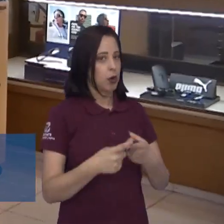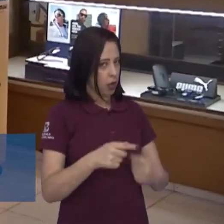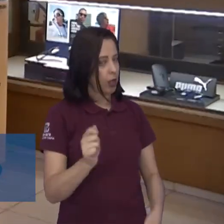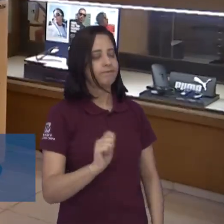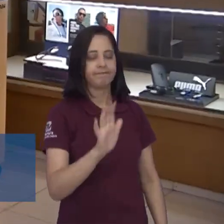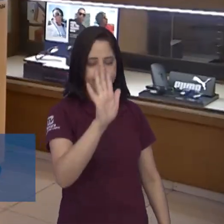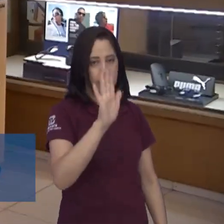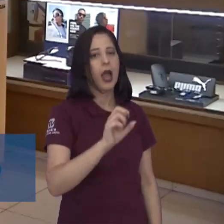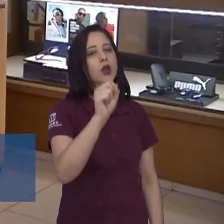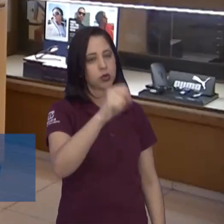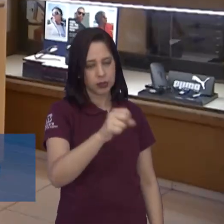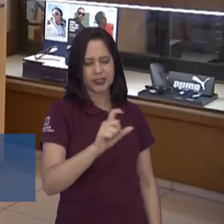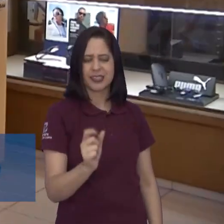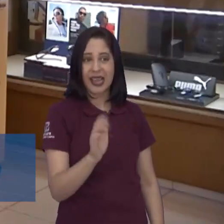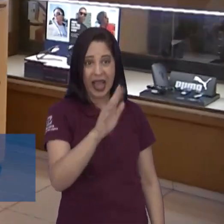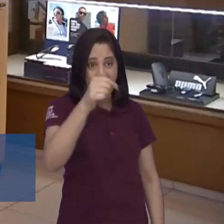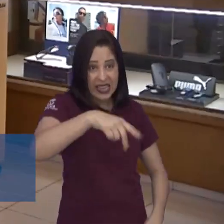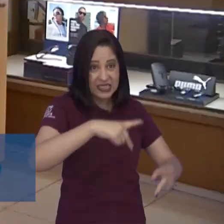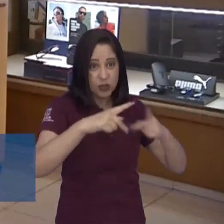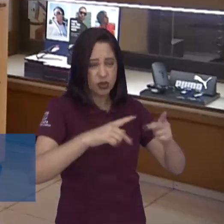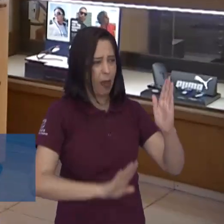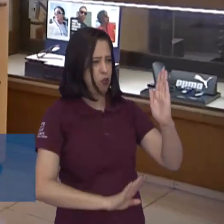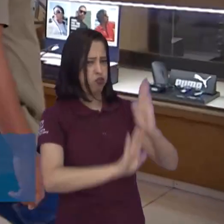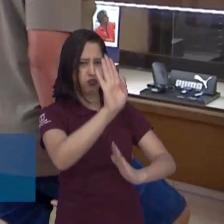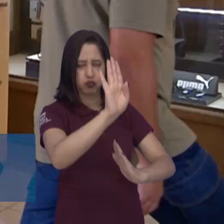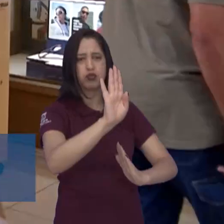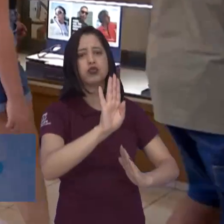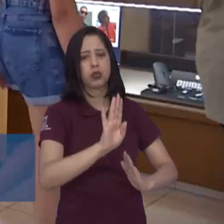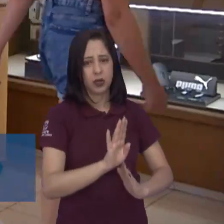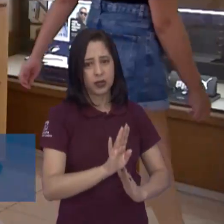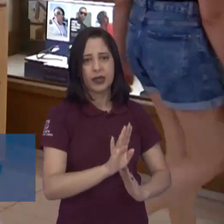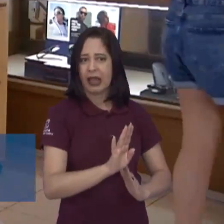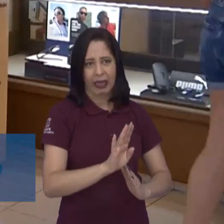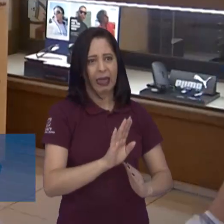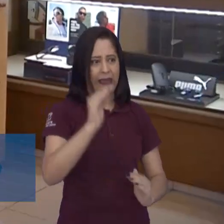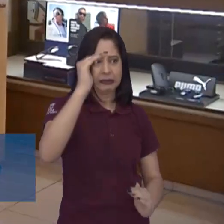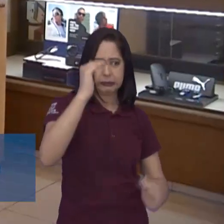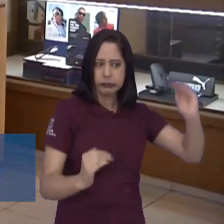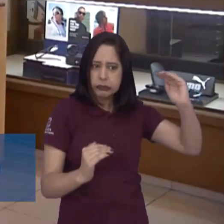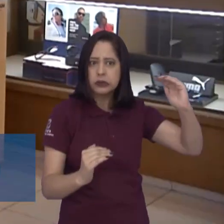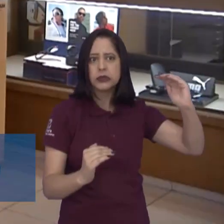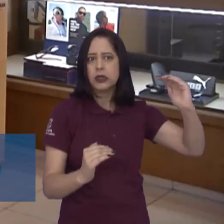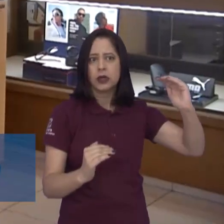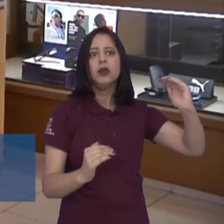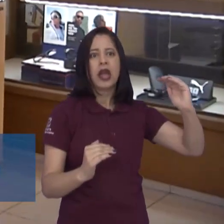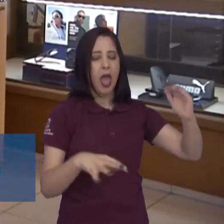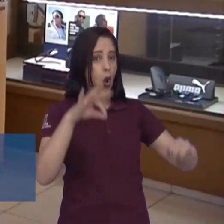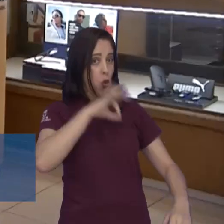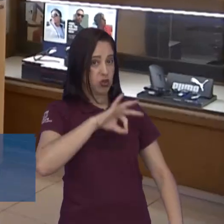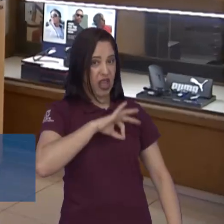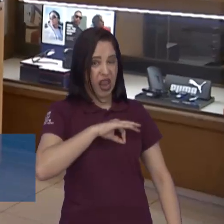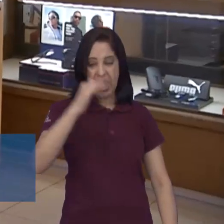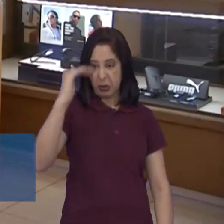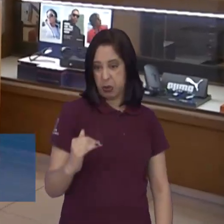Muito caro, tá bem caro. Aqui em São José eu acho que subiu demais. Desproporcional, tá muito desproporcional ao salário. Eu não